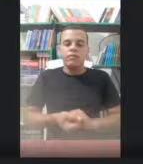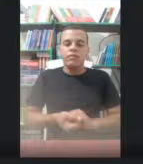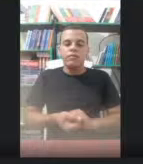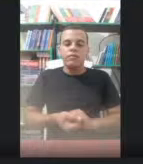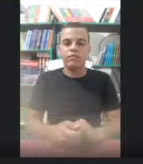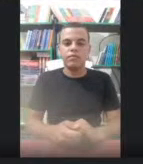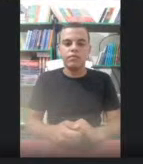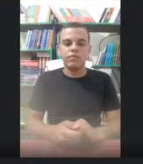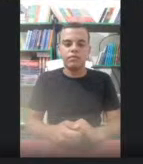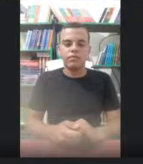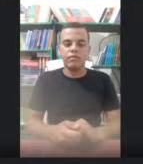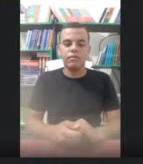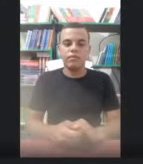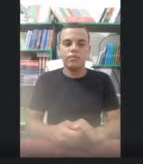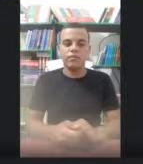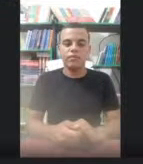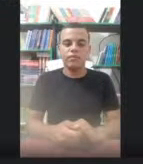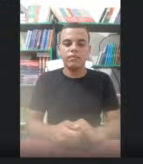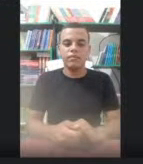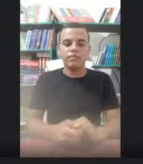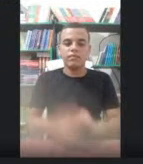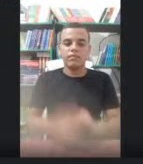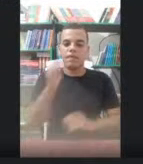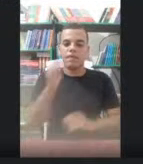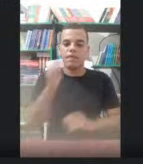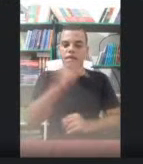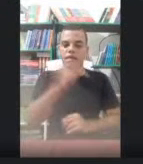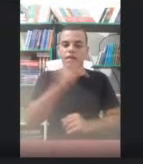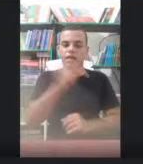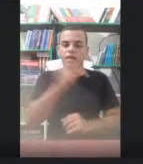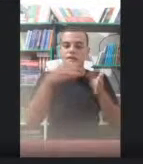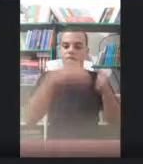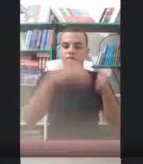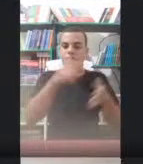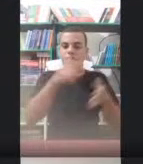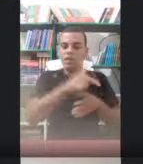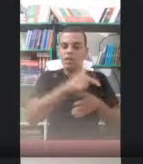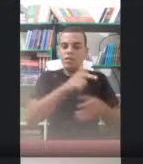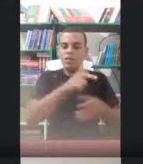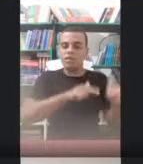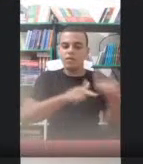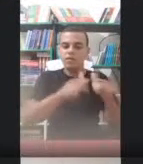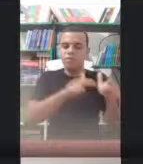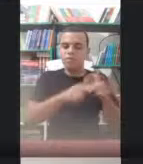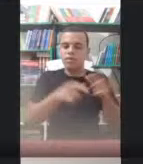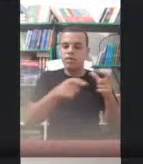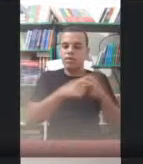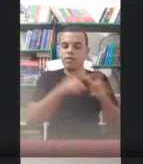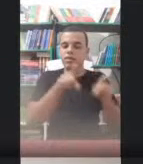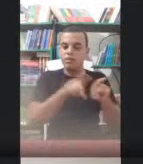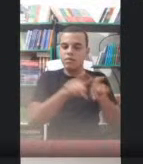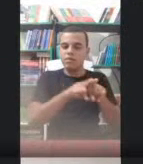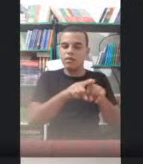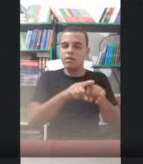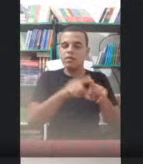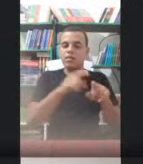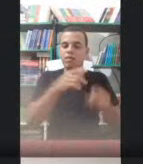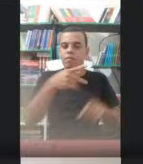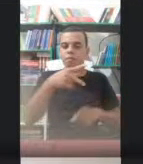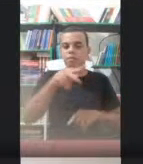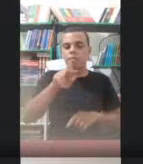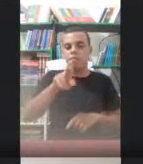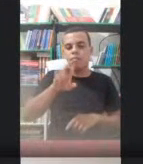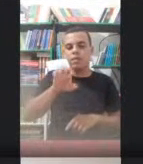e no momento da oficina trabalharam na sala de espera a questão do pré-natal, já vinculando esses